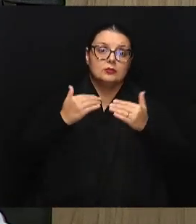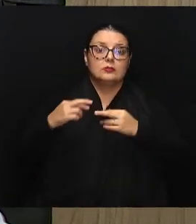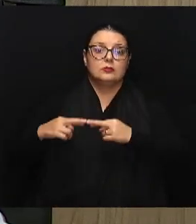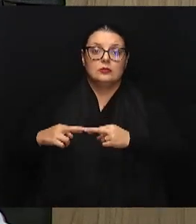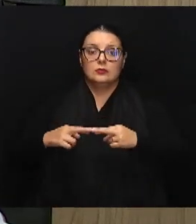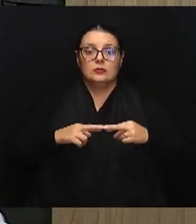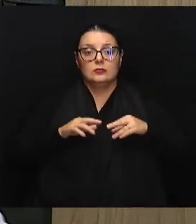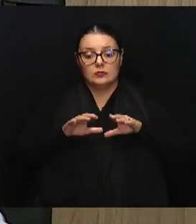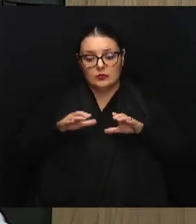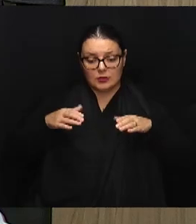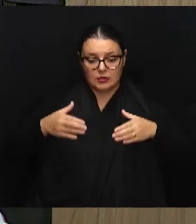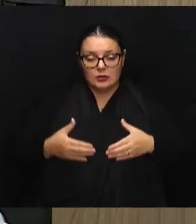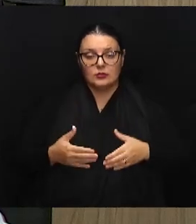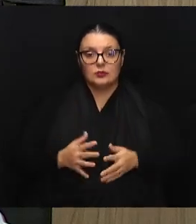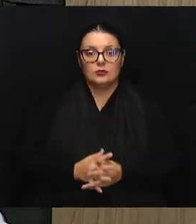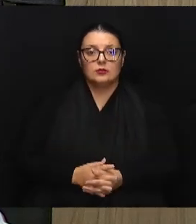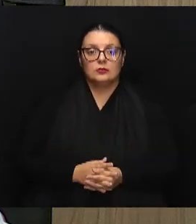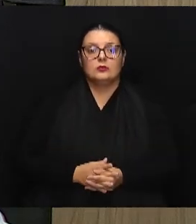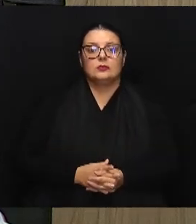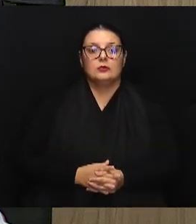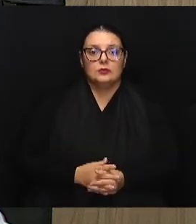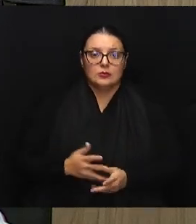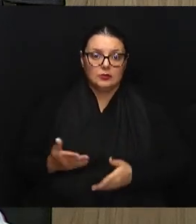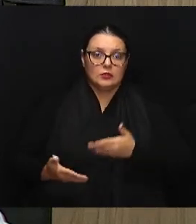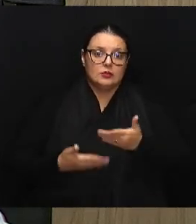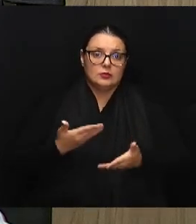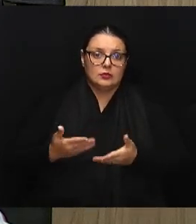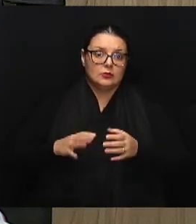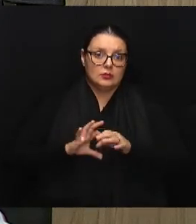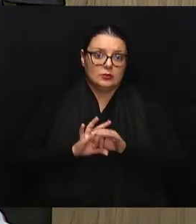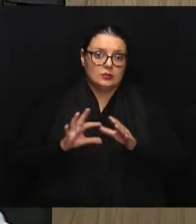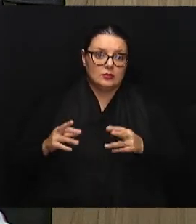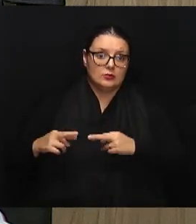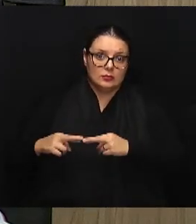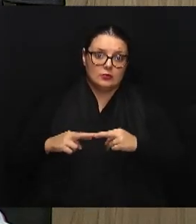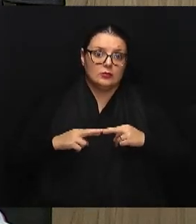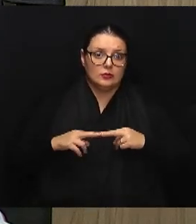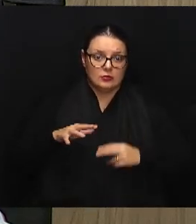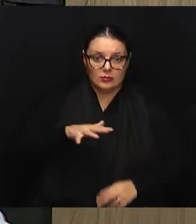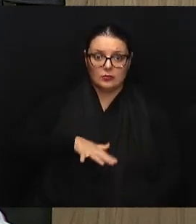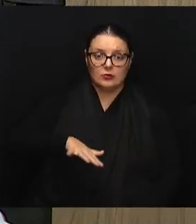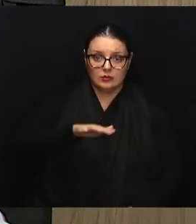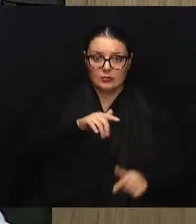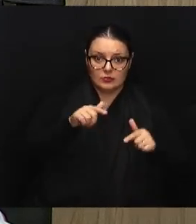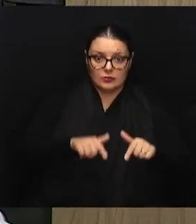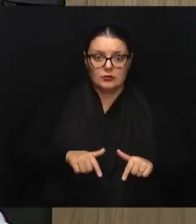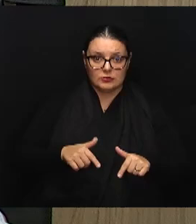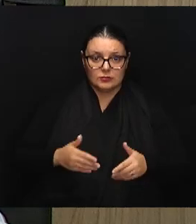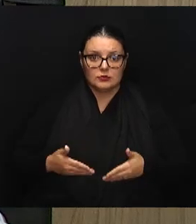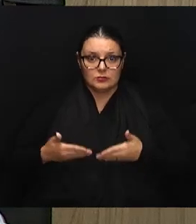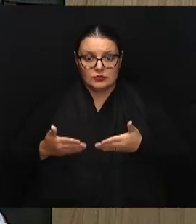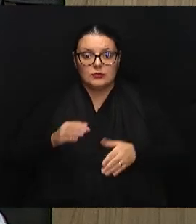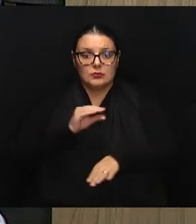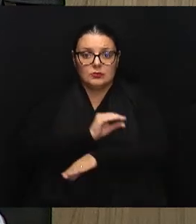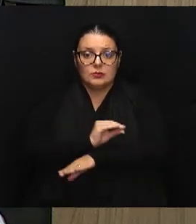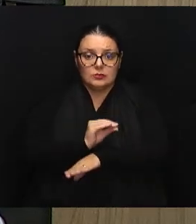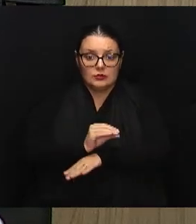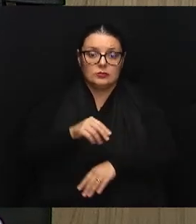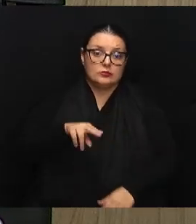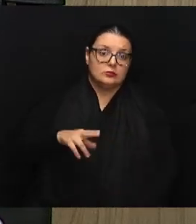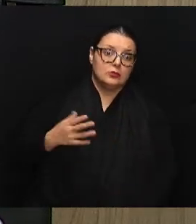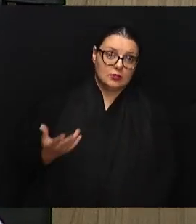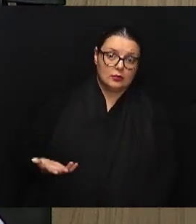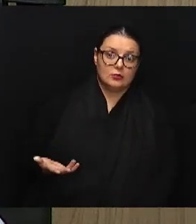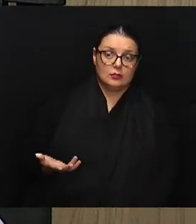uma rede comunitária, seja com serviços disponíveis na rede, lá no território, de quem vai ofertar esse cuidado,